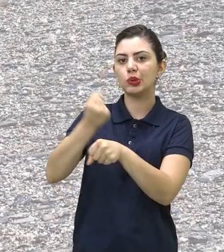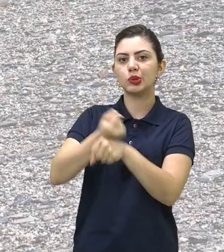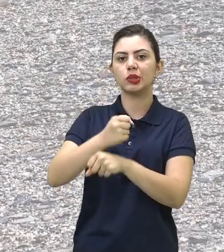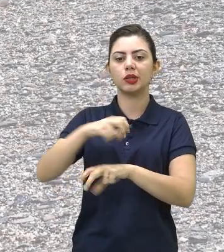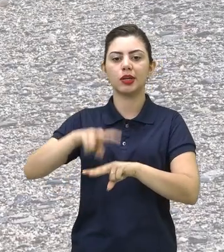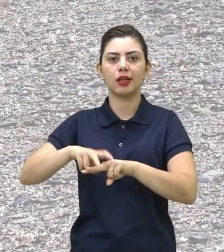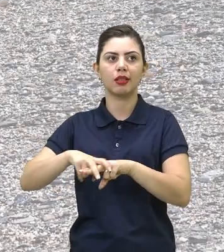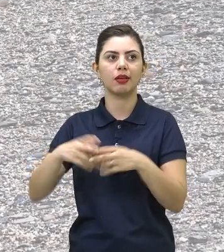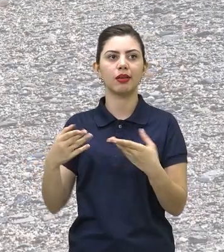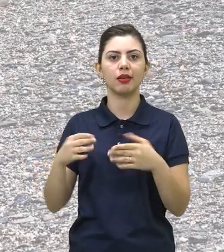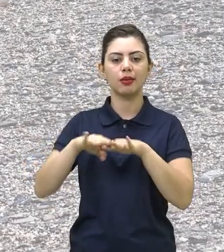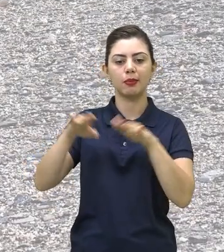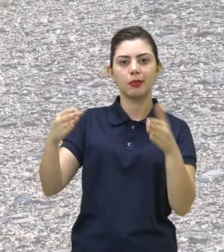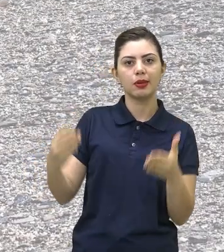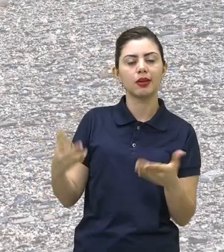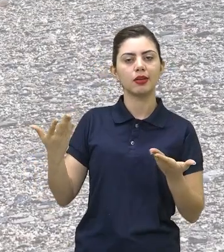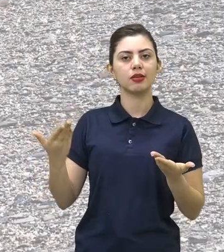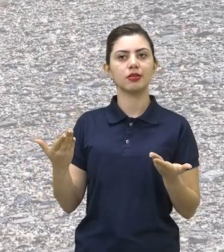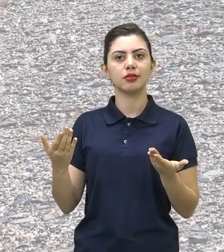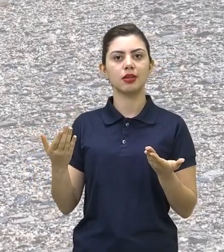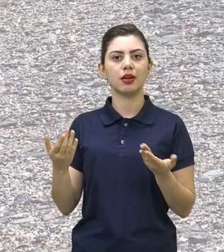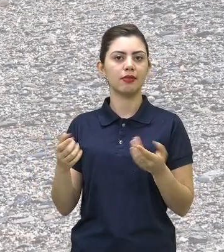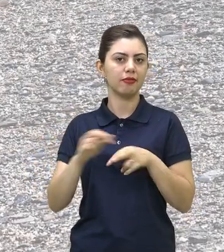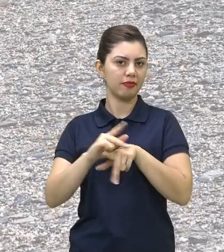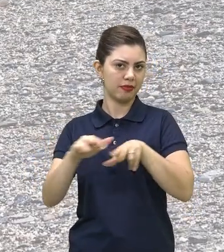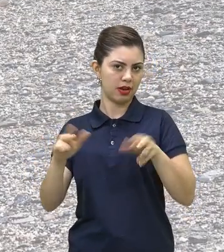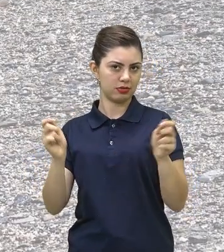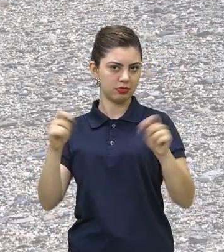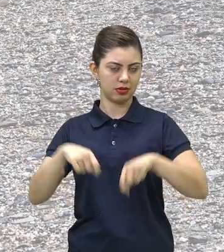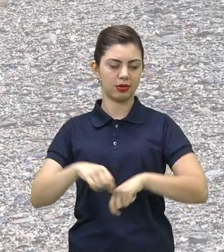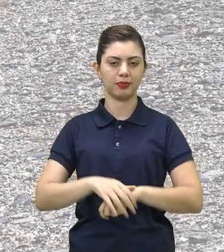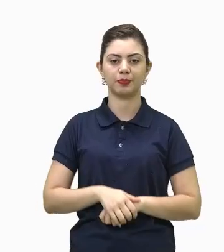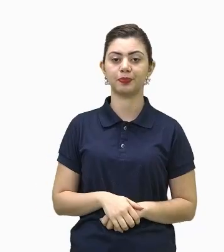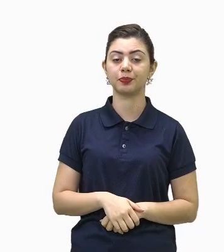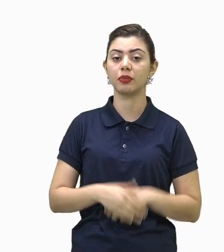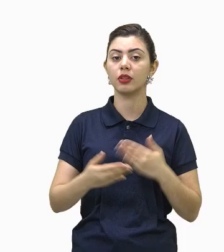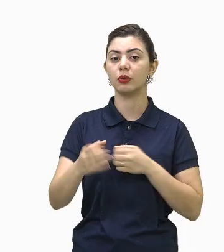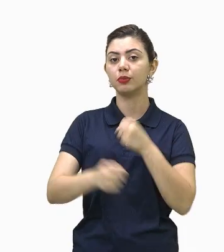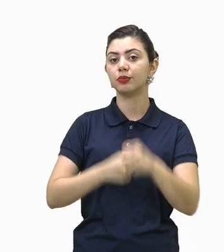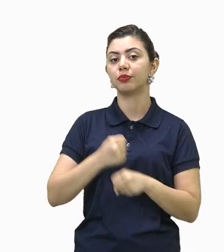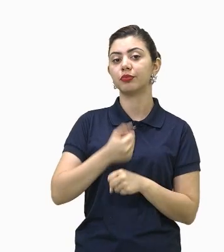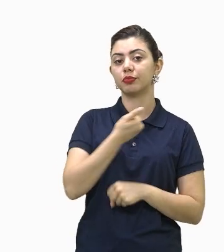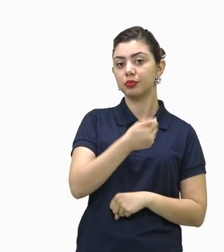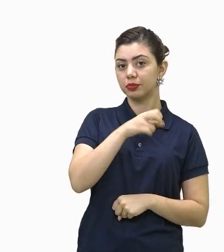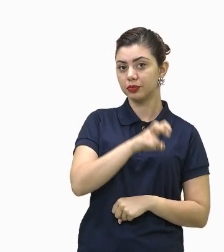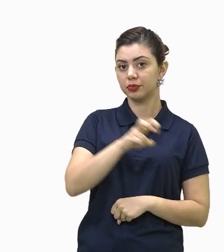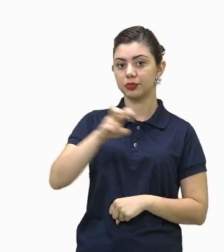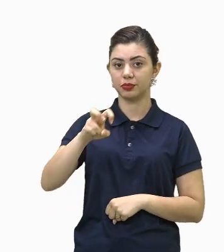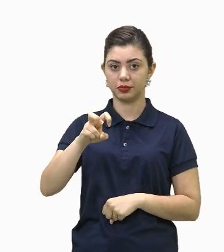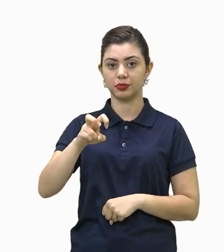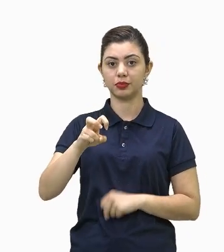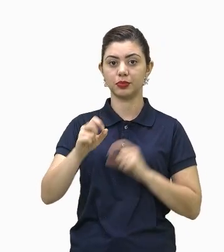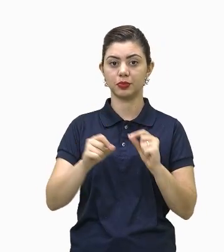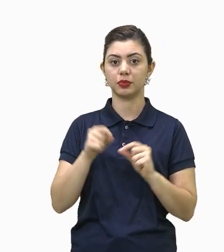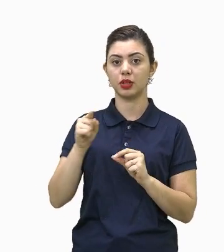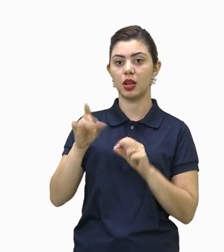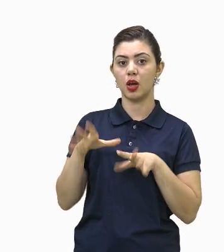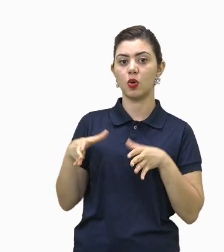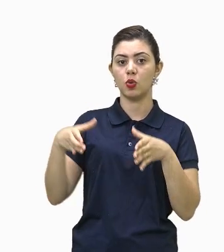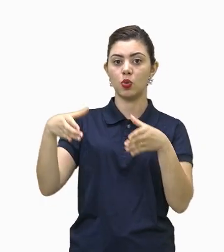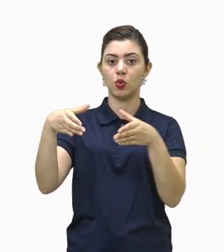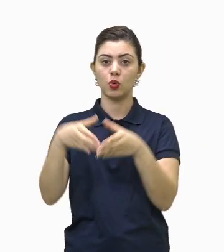pau-brasil, ele é um produto rentável, ok? Em 1555, um grupo de